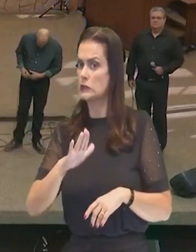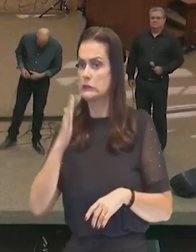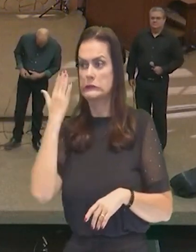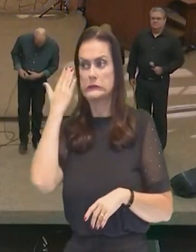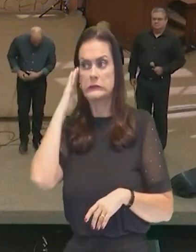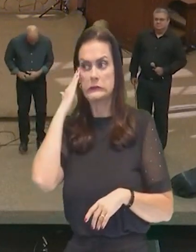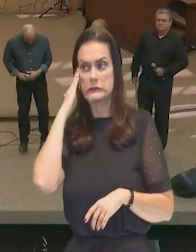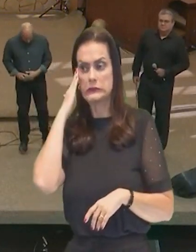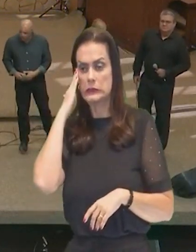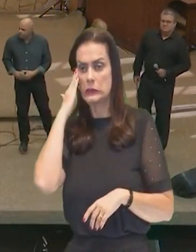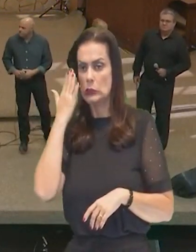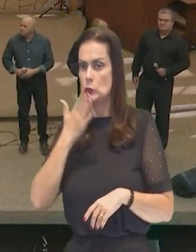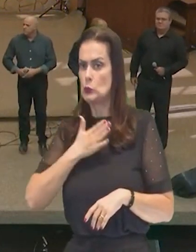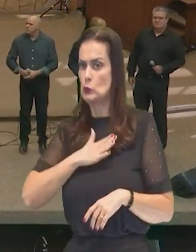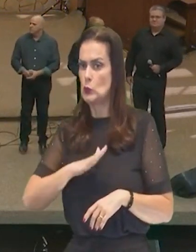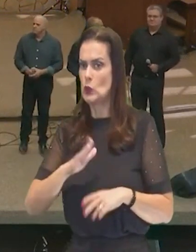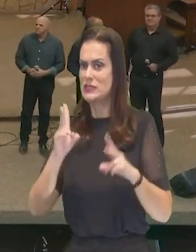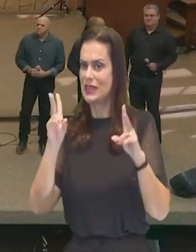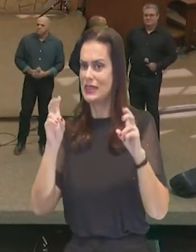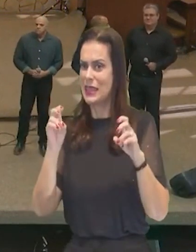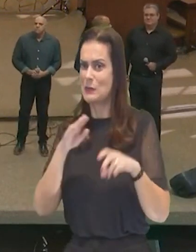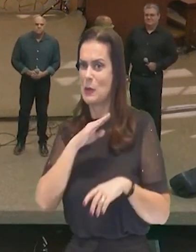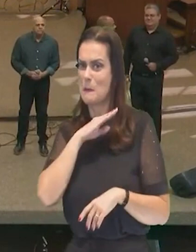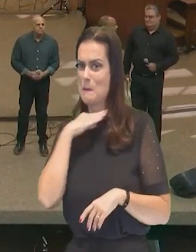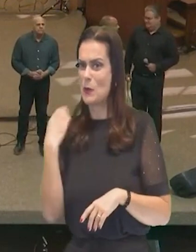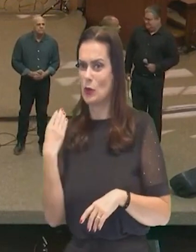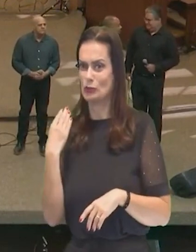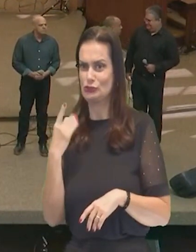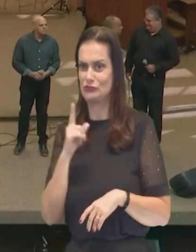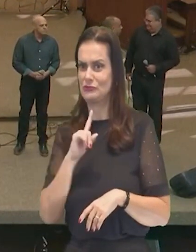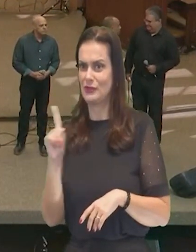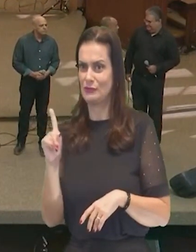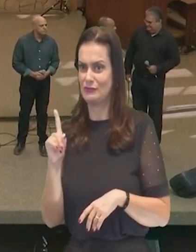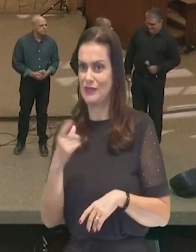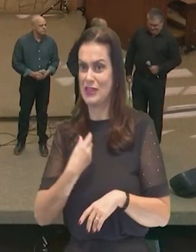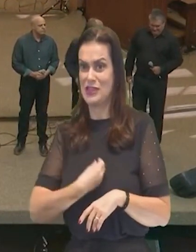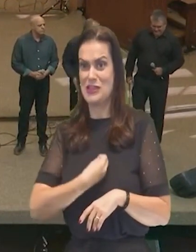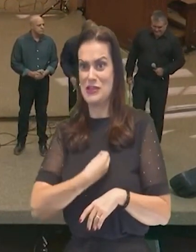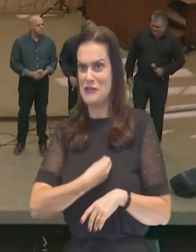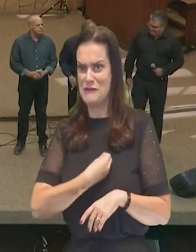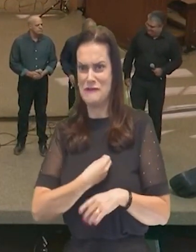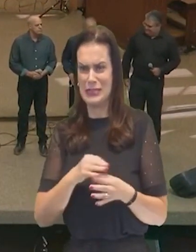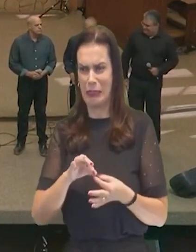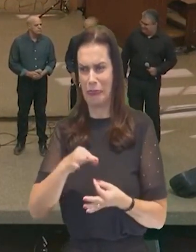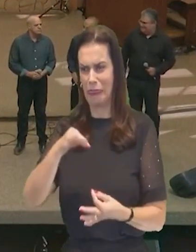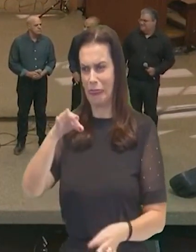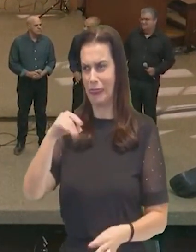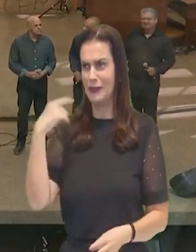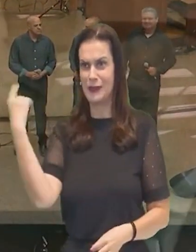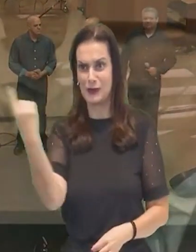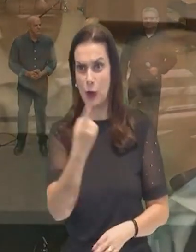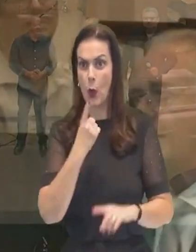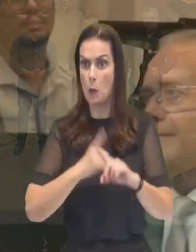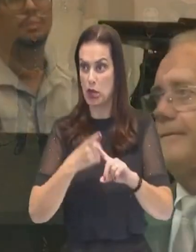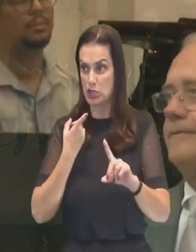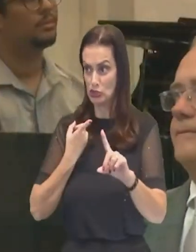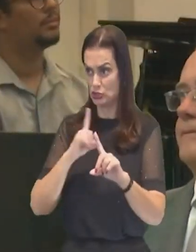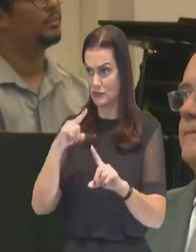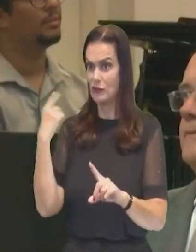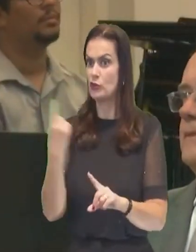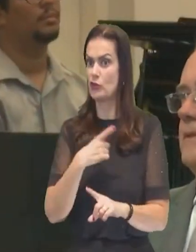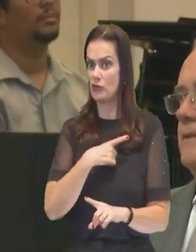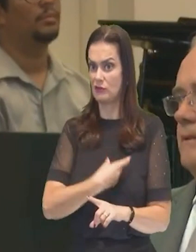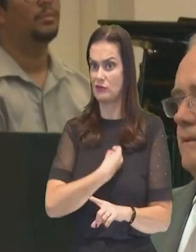não gosta de falar na morte. E começo dizendo vida longa para todos nós, porque com todos os desafios que nós